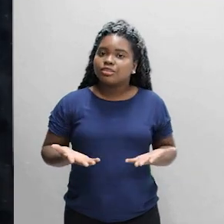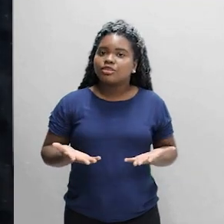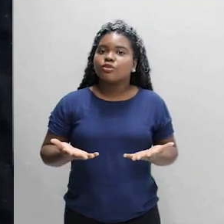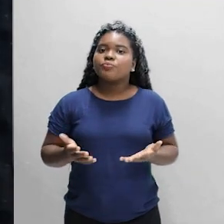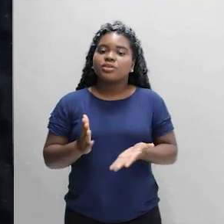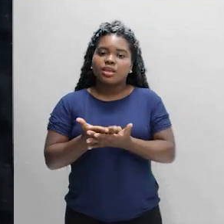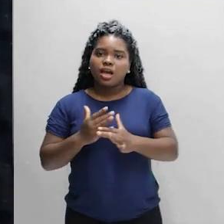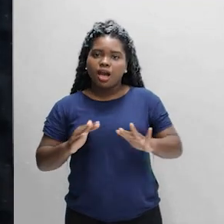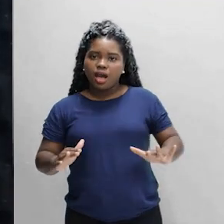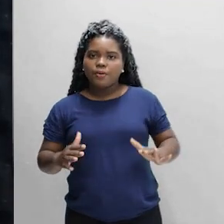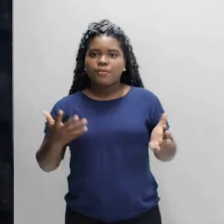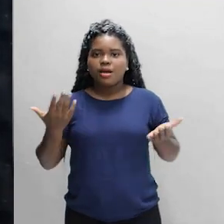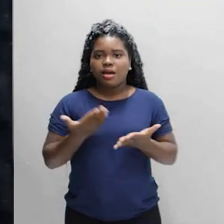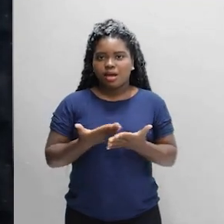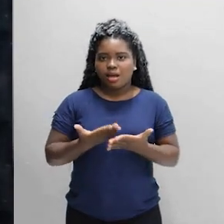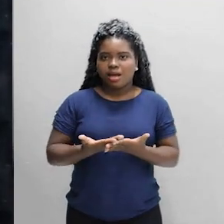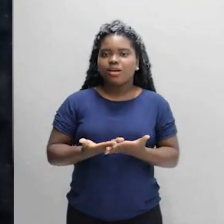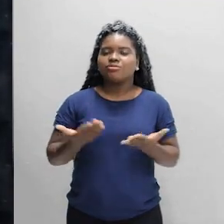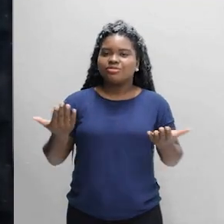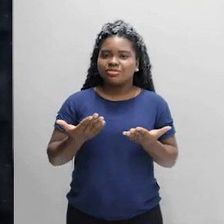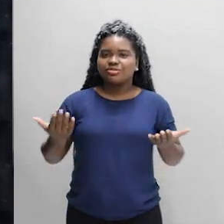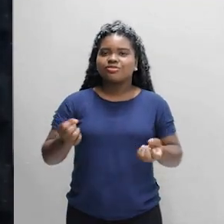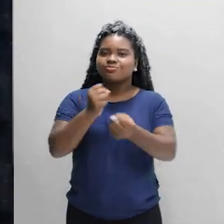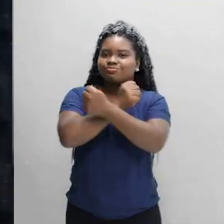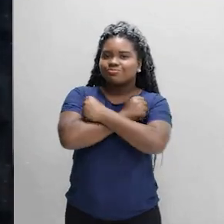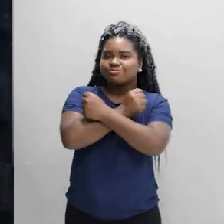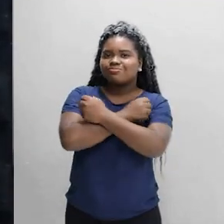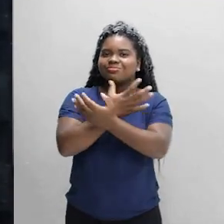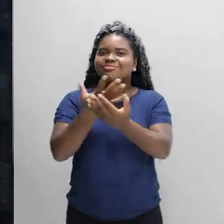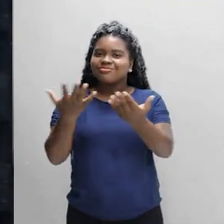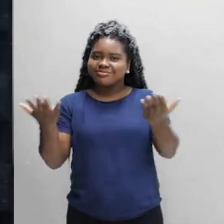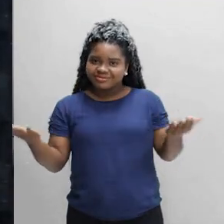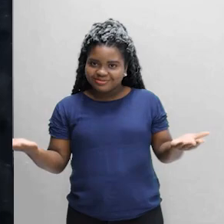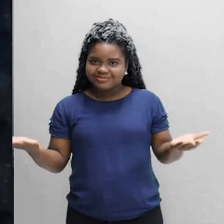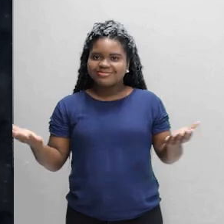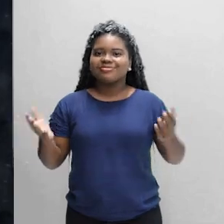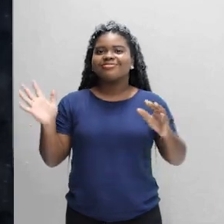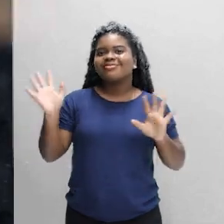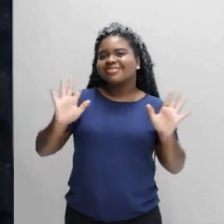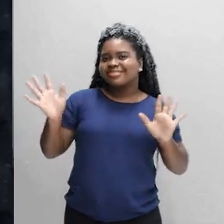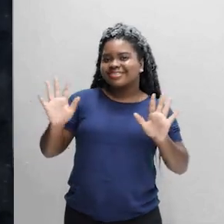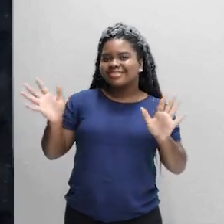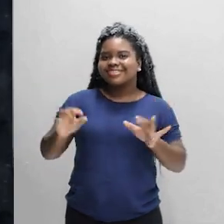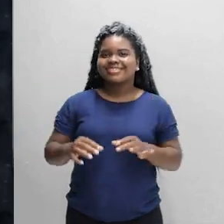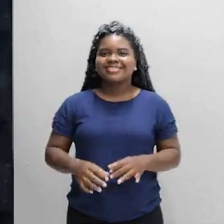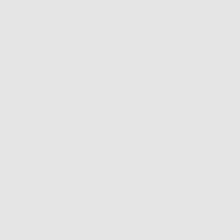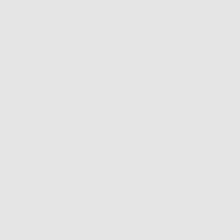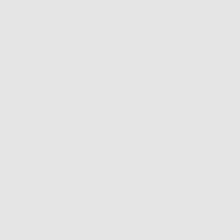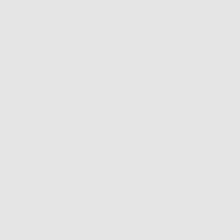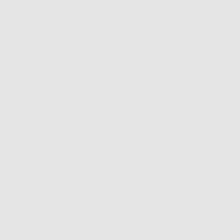fim de mais uma aula de sociologia. Deixo um abraço para todos vocês e a gente se vê numa próxima. Tchau, tchau.